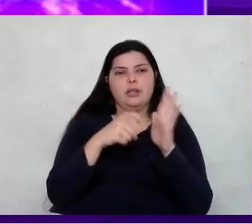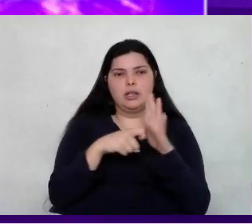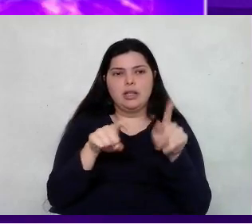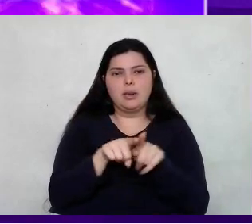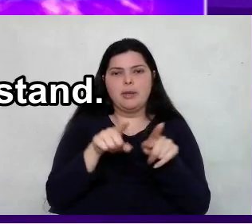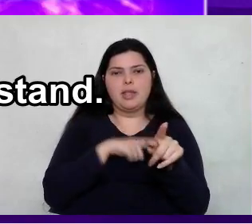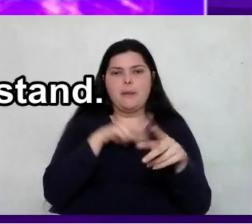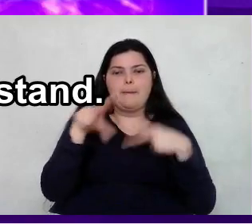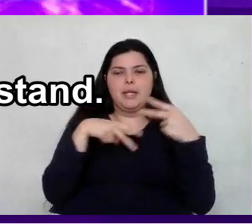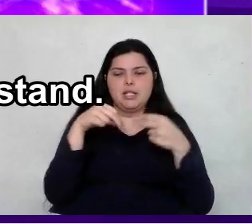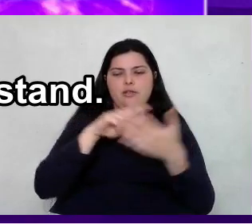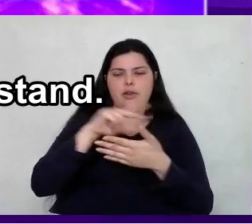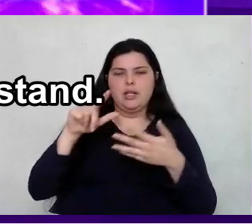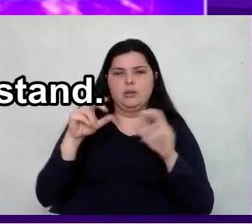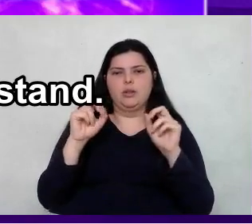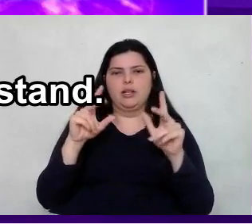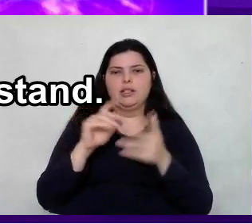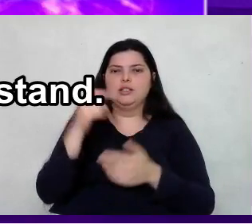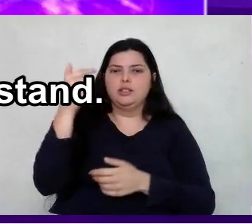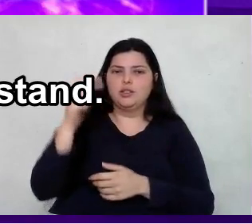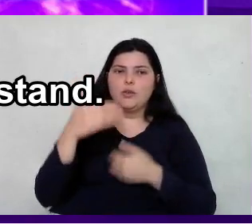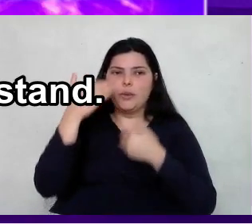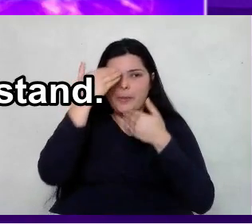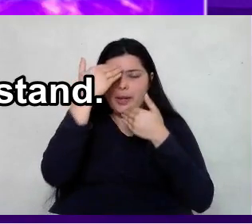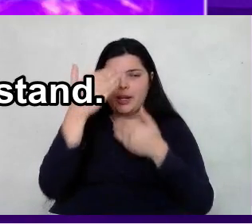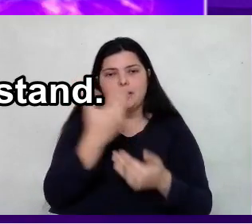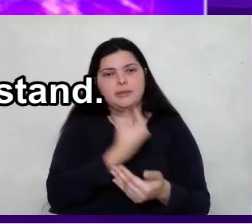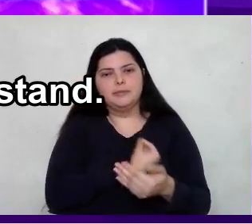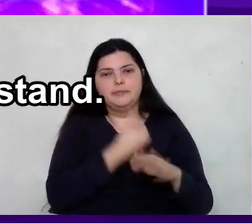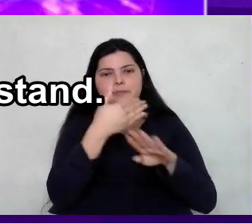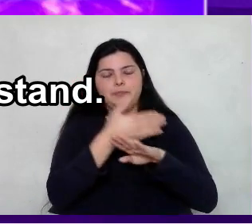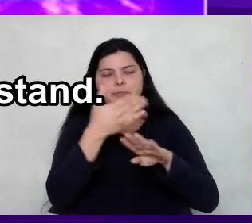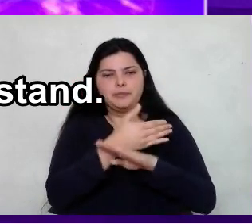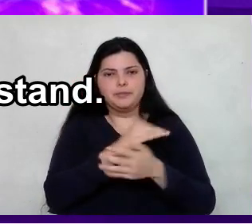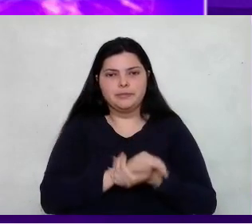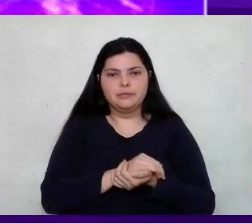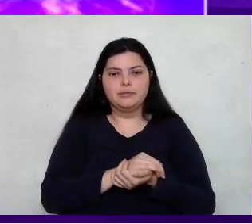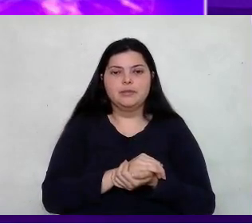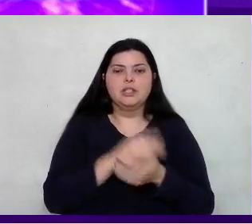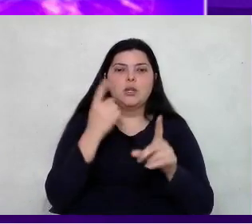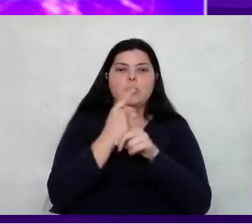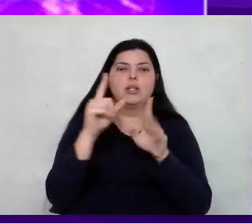para vocês. Então, de novo, obrigado por estar aqui, e a gente se vê lá no stand.